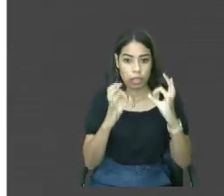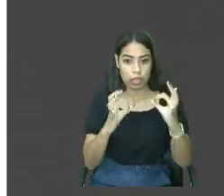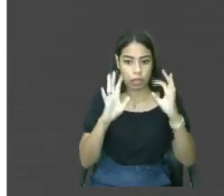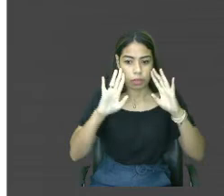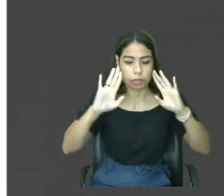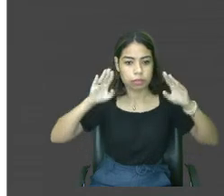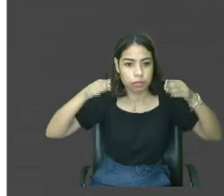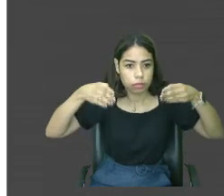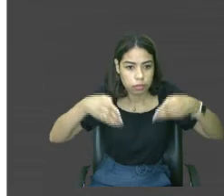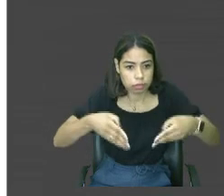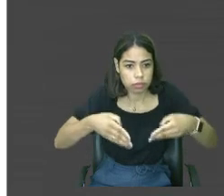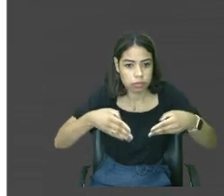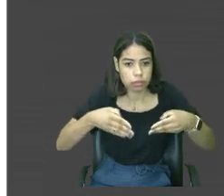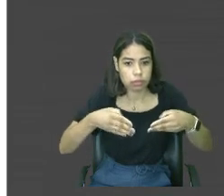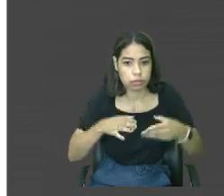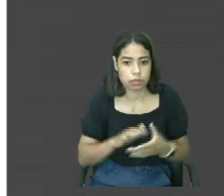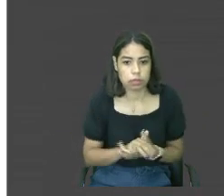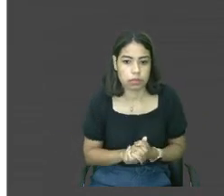especializada.